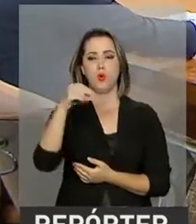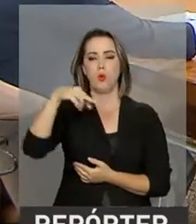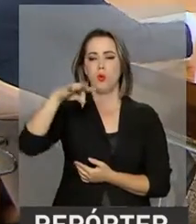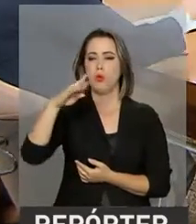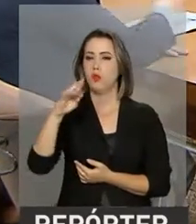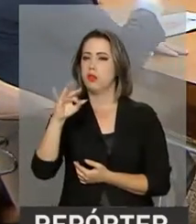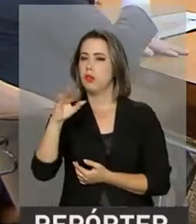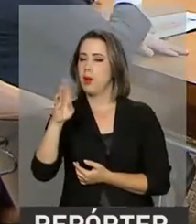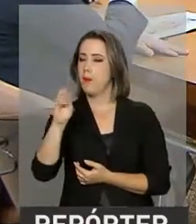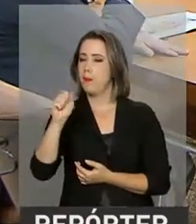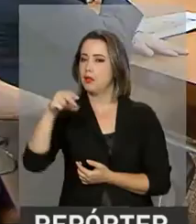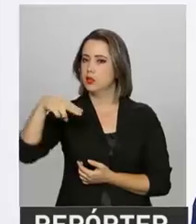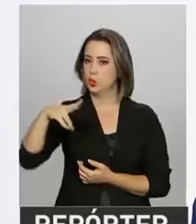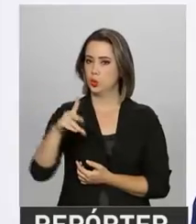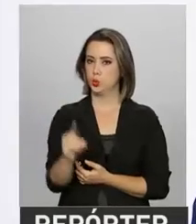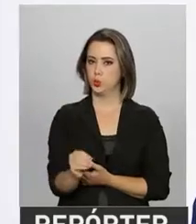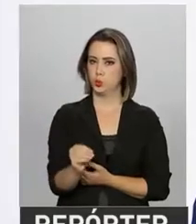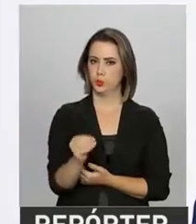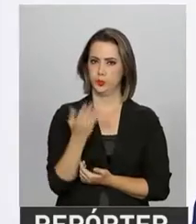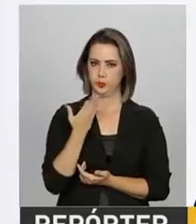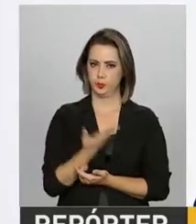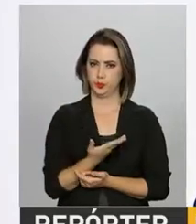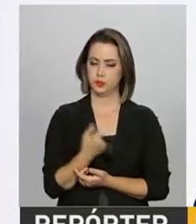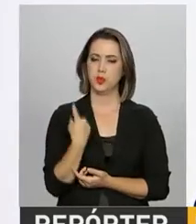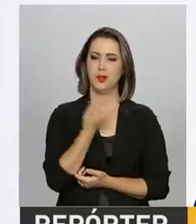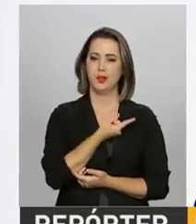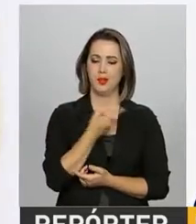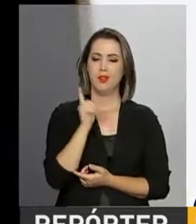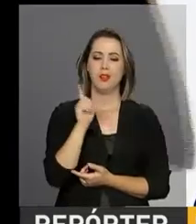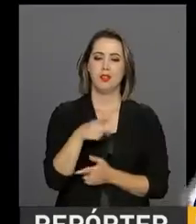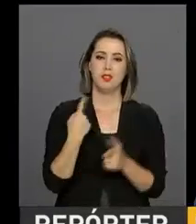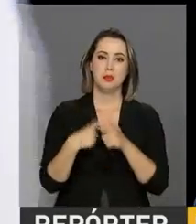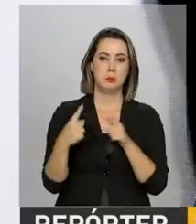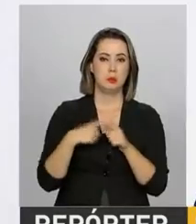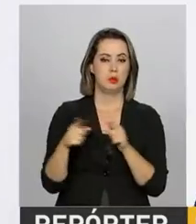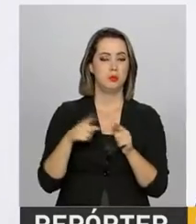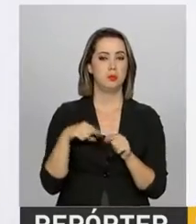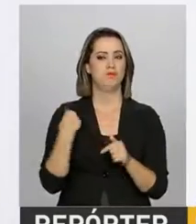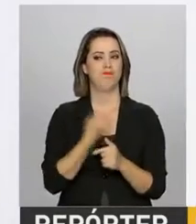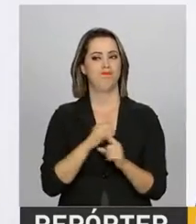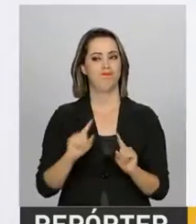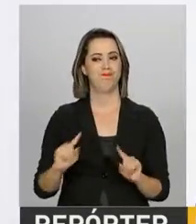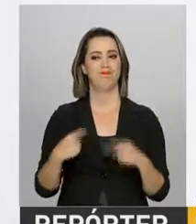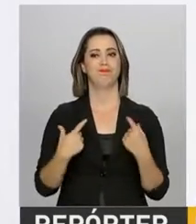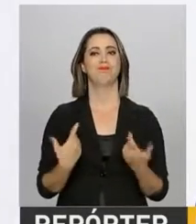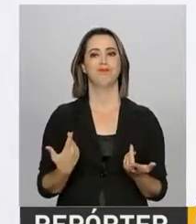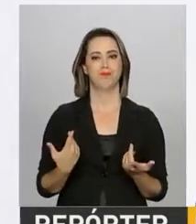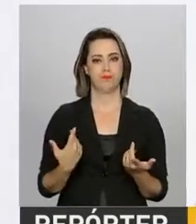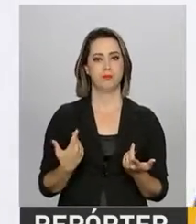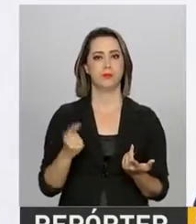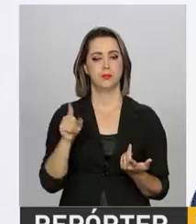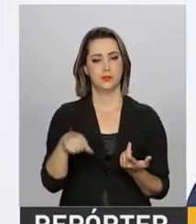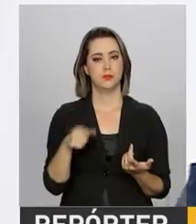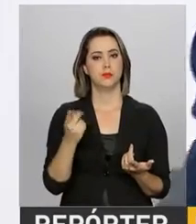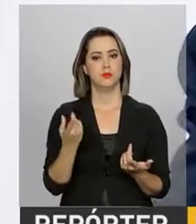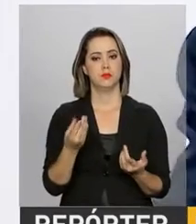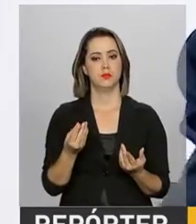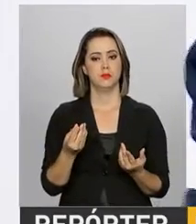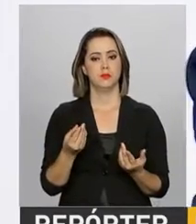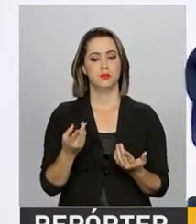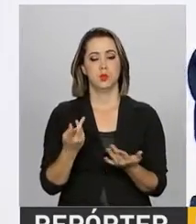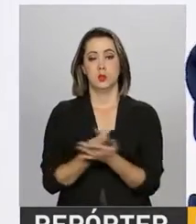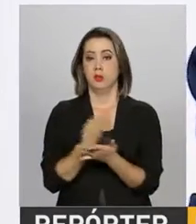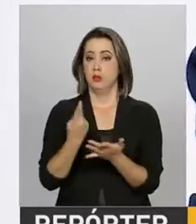vários órgãos fiscalizadores. É um grande problema que nós sabemos que nos afeta, que prejudica